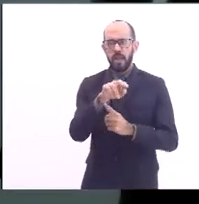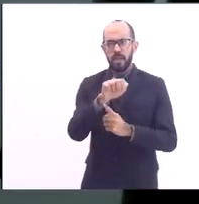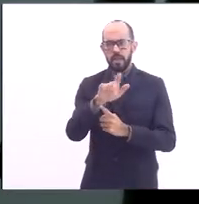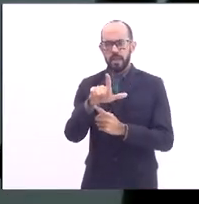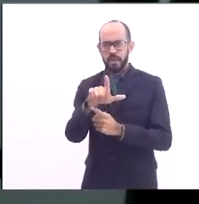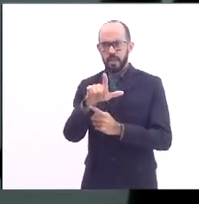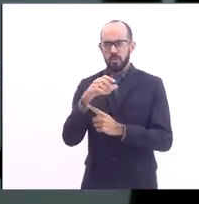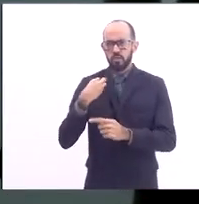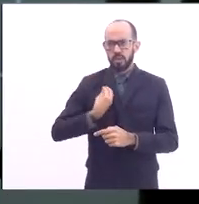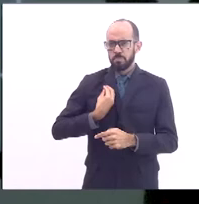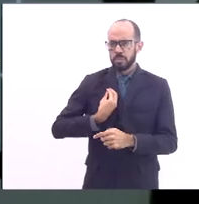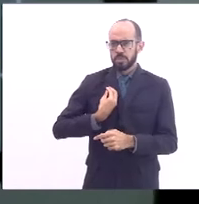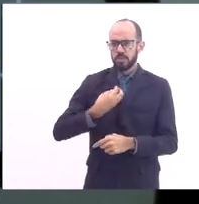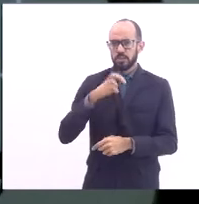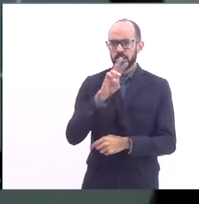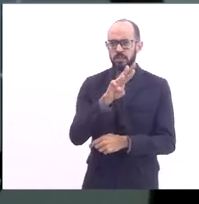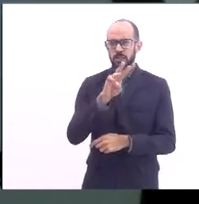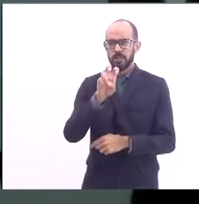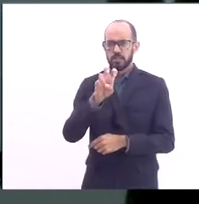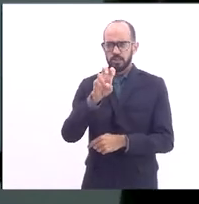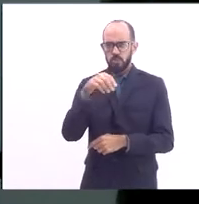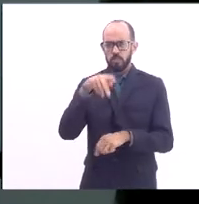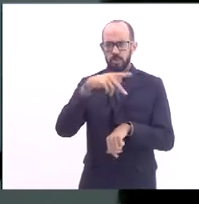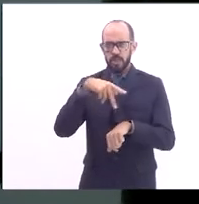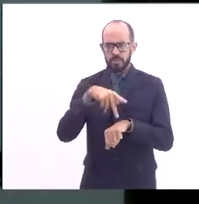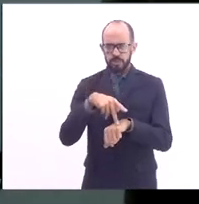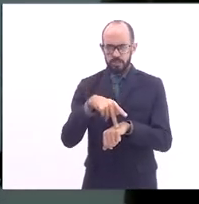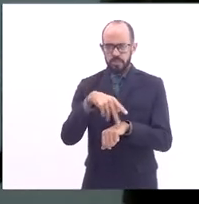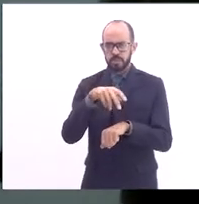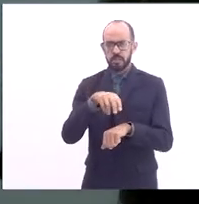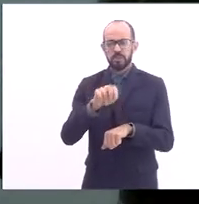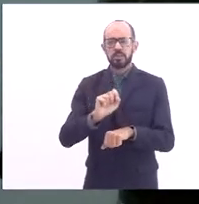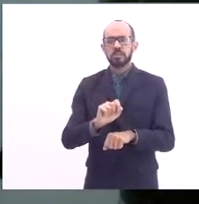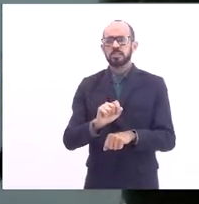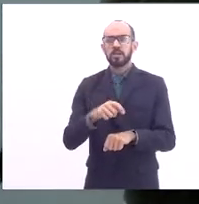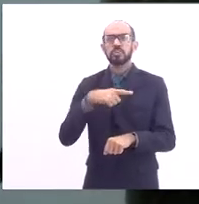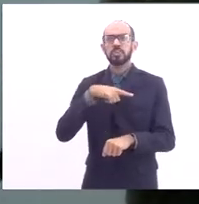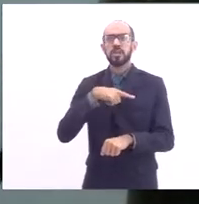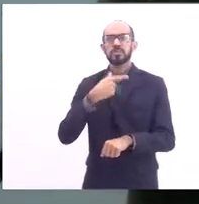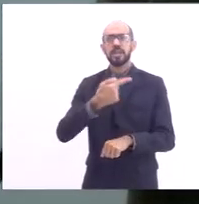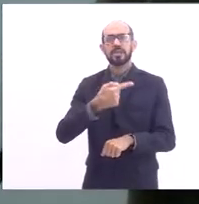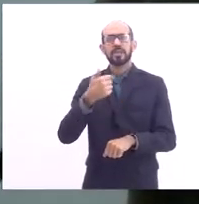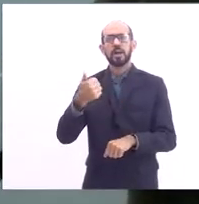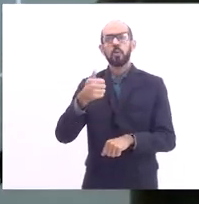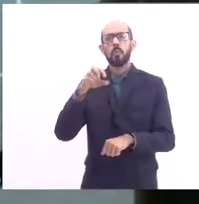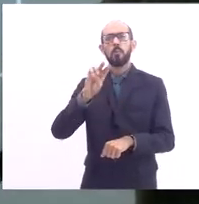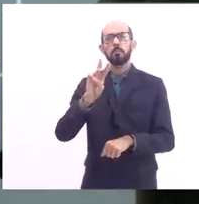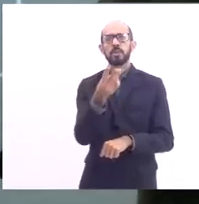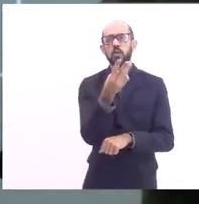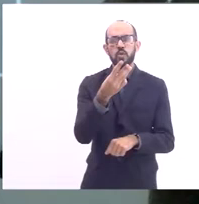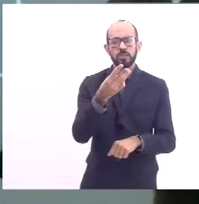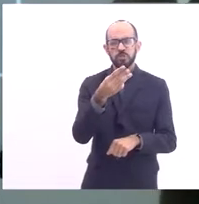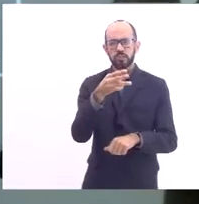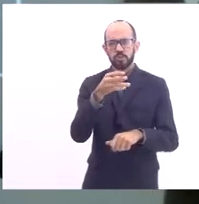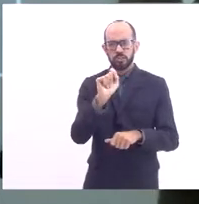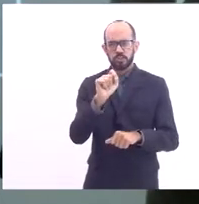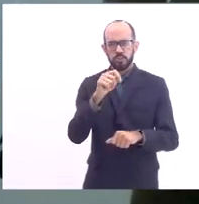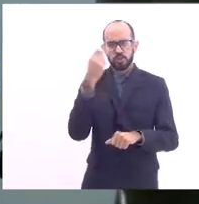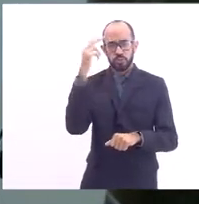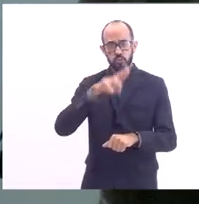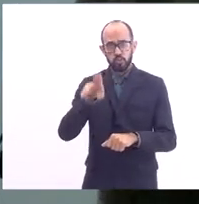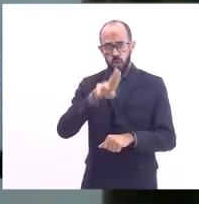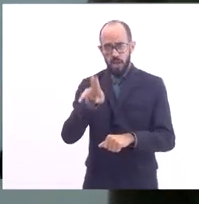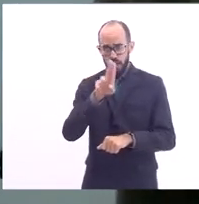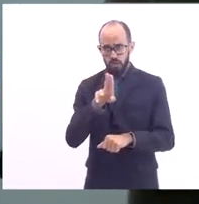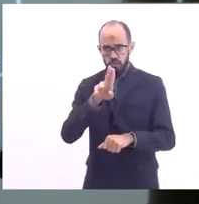países e 5 continentes, né? Nós temos aí 71 milhões de clientes, uma energia distribuída de